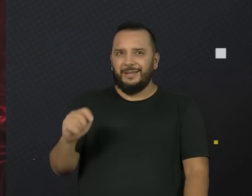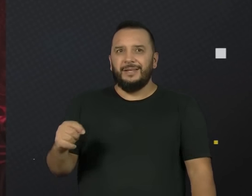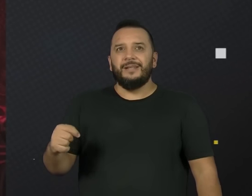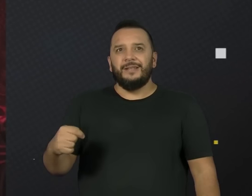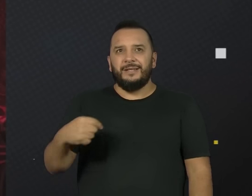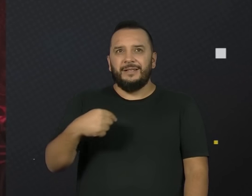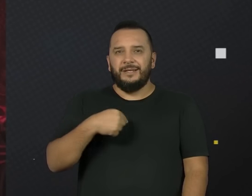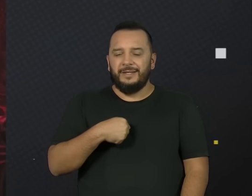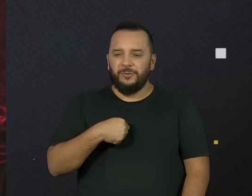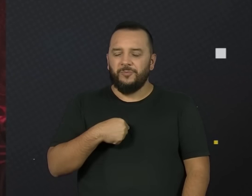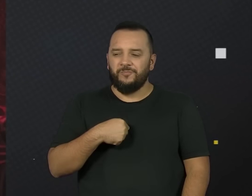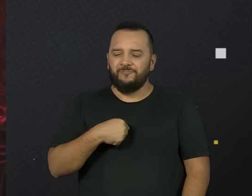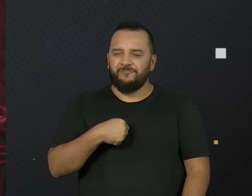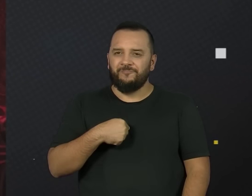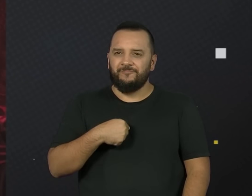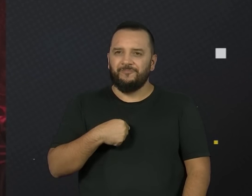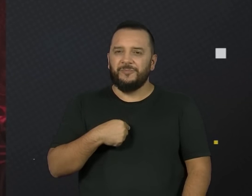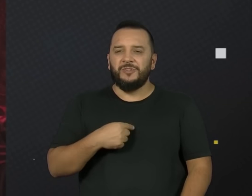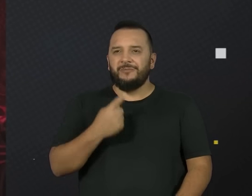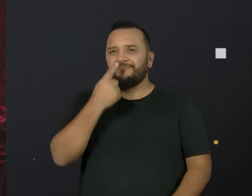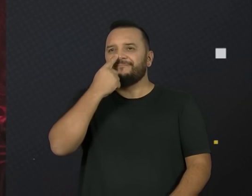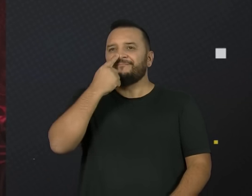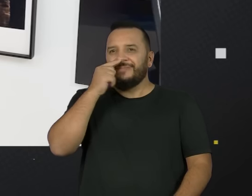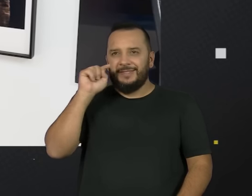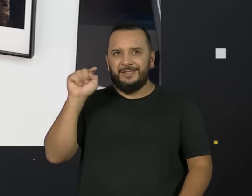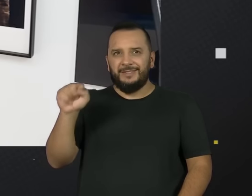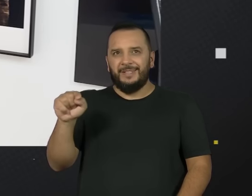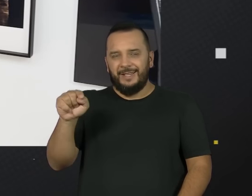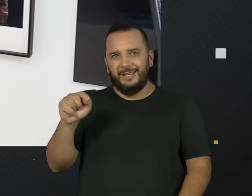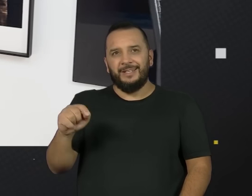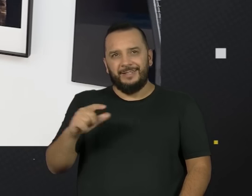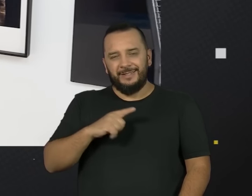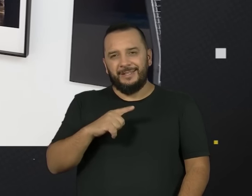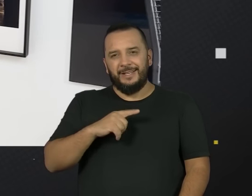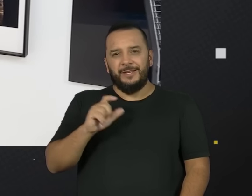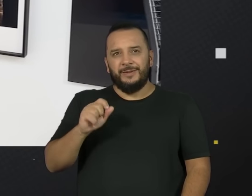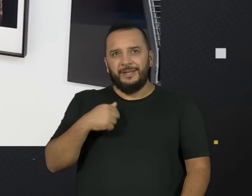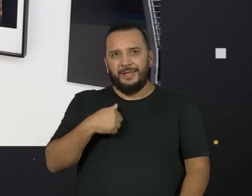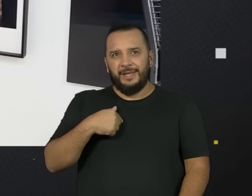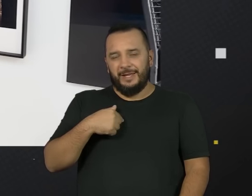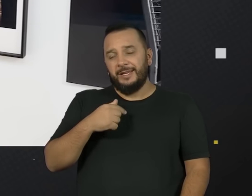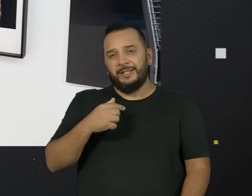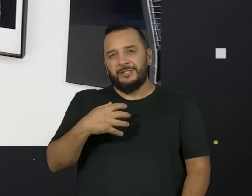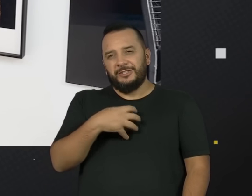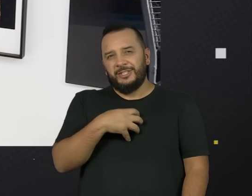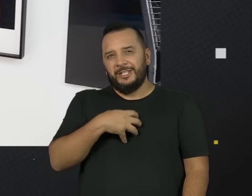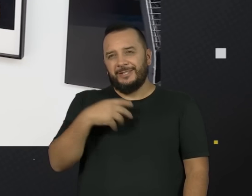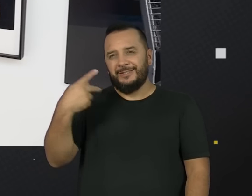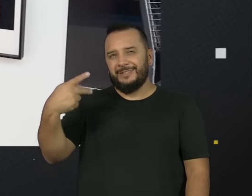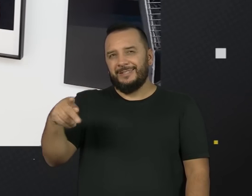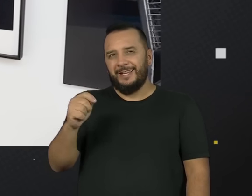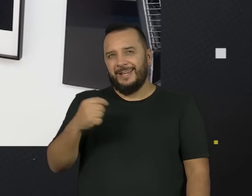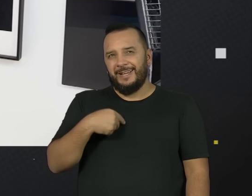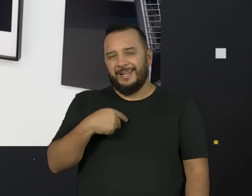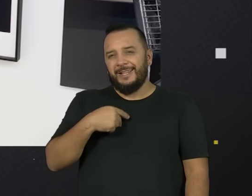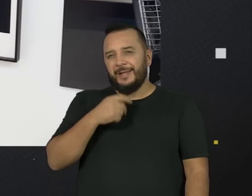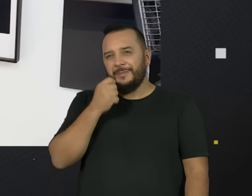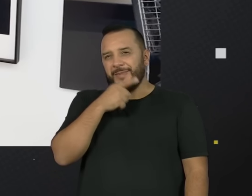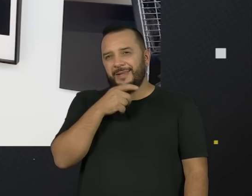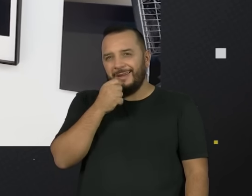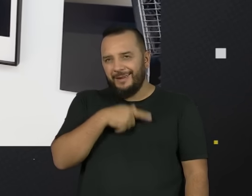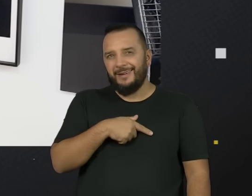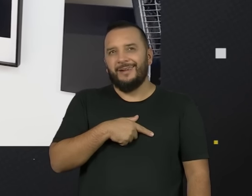muito próximo dela e ela tinha um humor muito fino, tem um humor muito fino, muito aguçado,